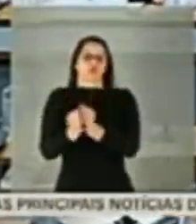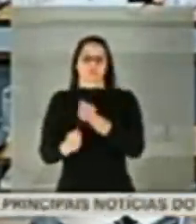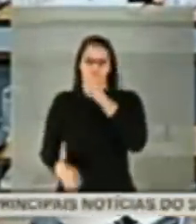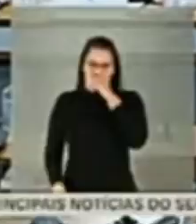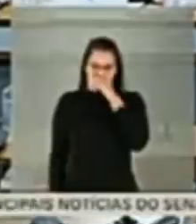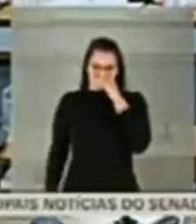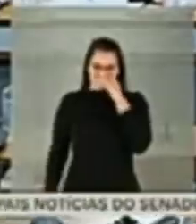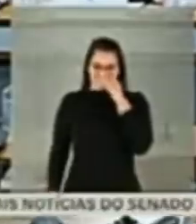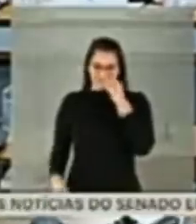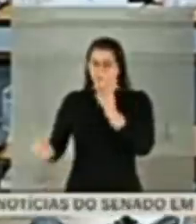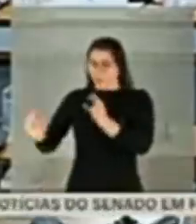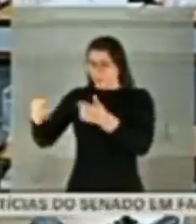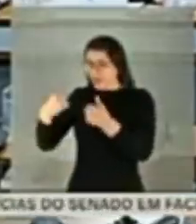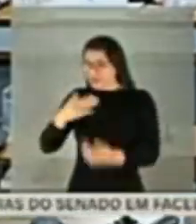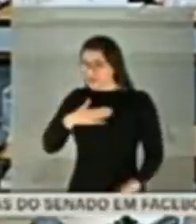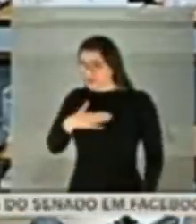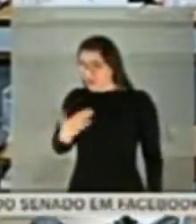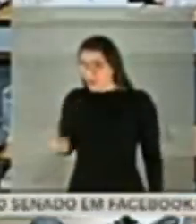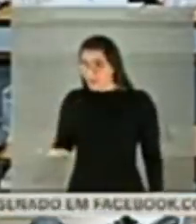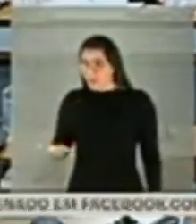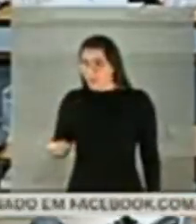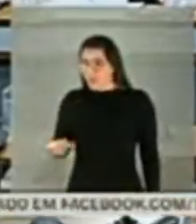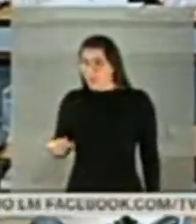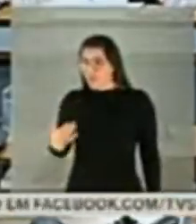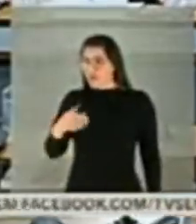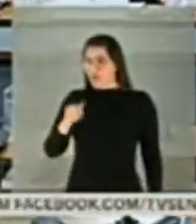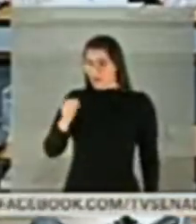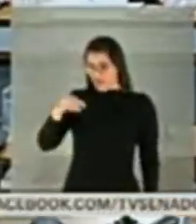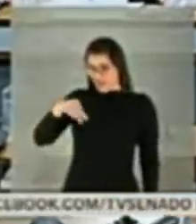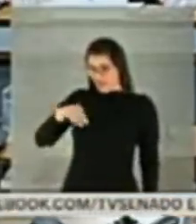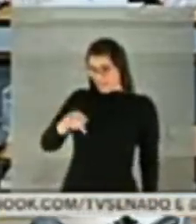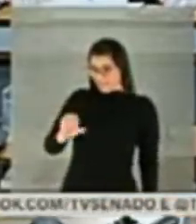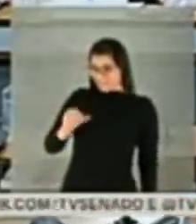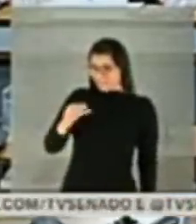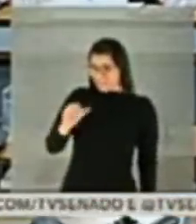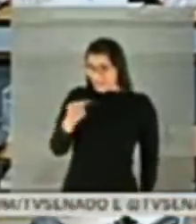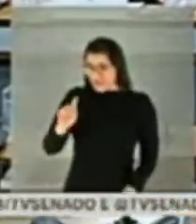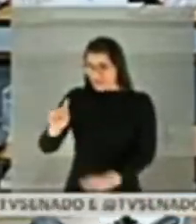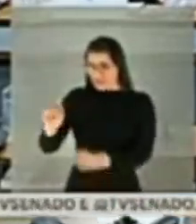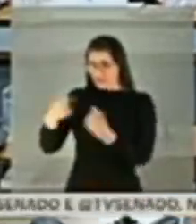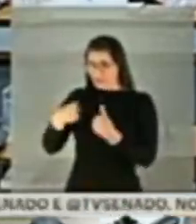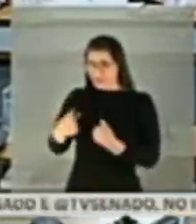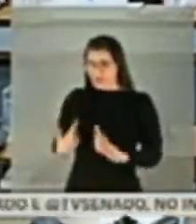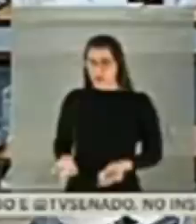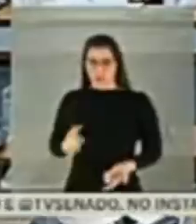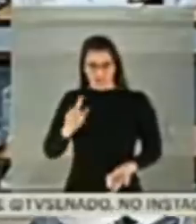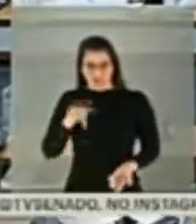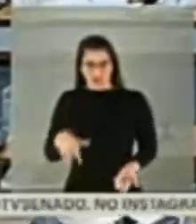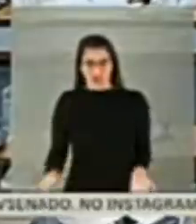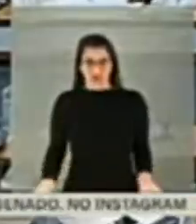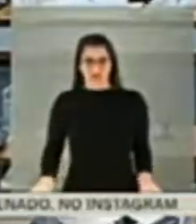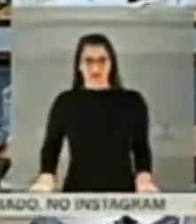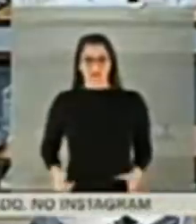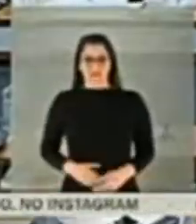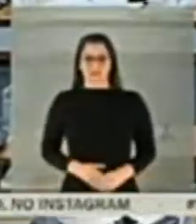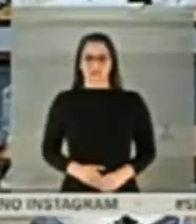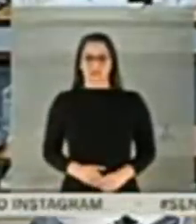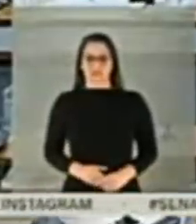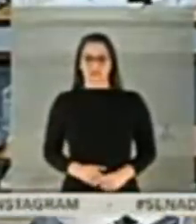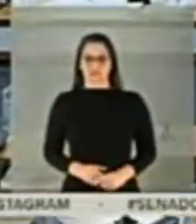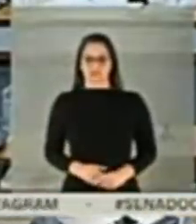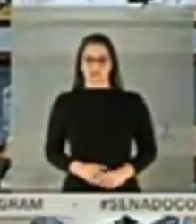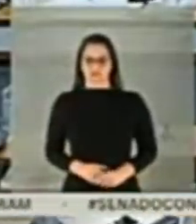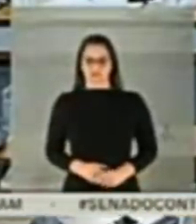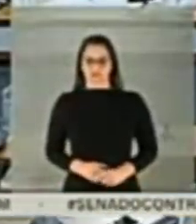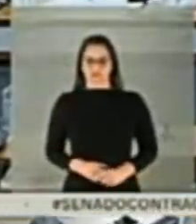Senador. Presidente. Eu acabei não, de ser ameaçado. Não chega tanto, Vossa Excelência agiu. Primeiro, toda tolerância com relação primeiro, aos outros. Eu falo pro seu governo e